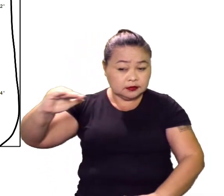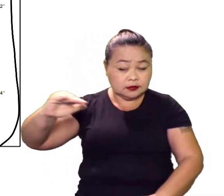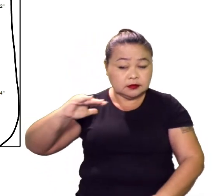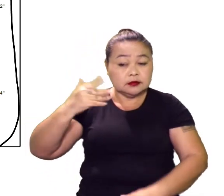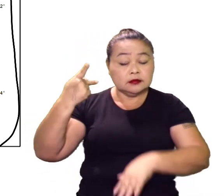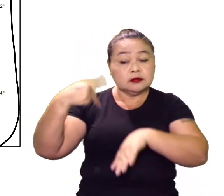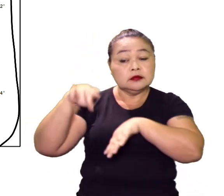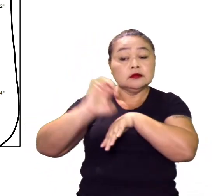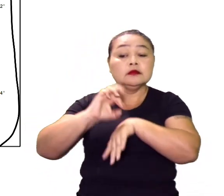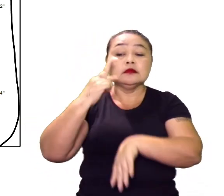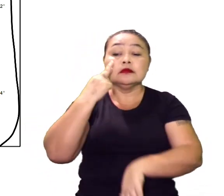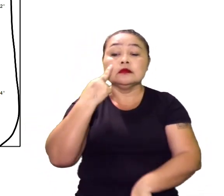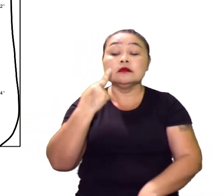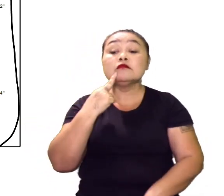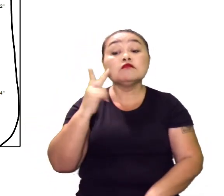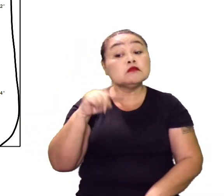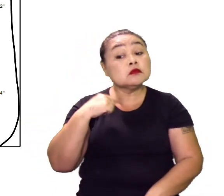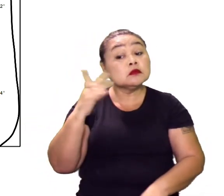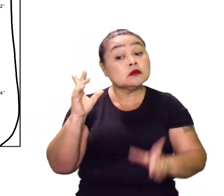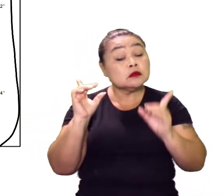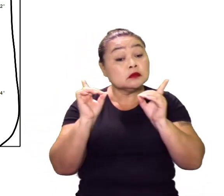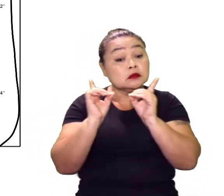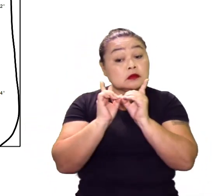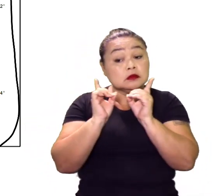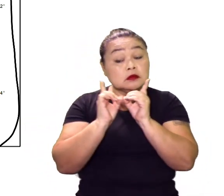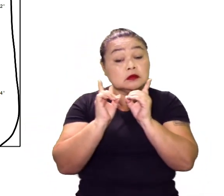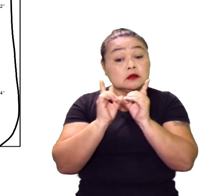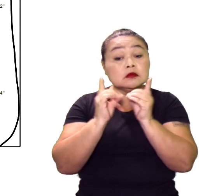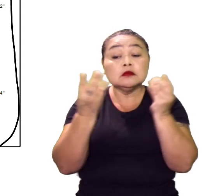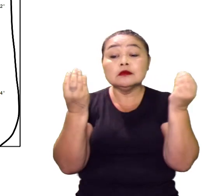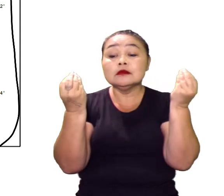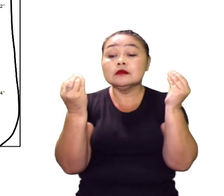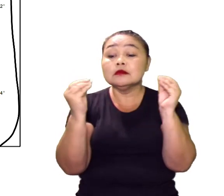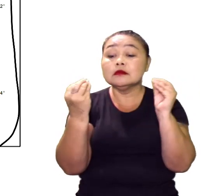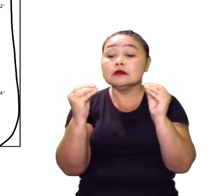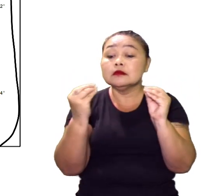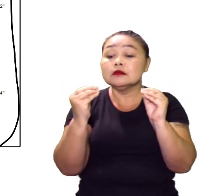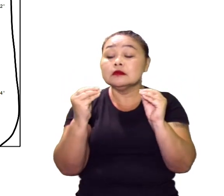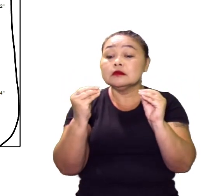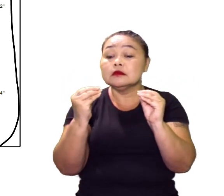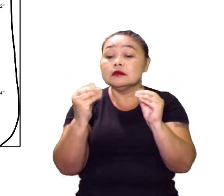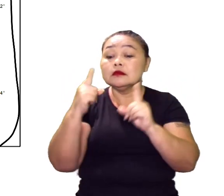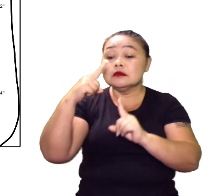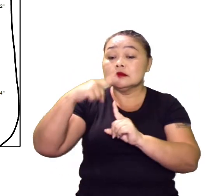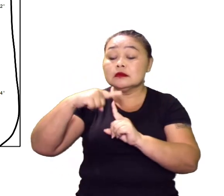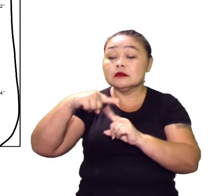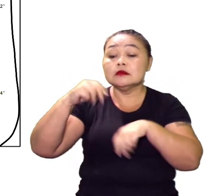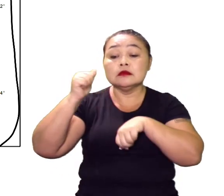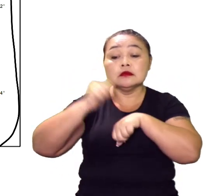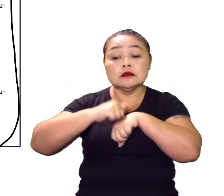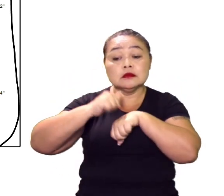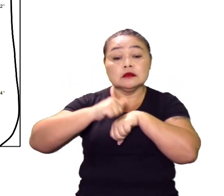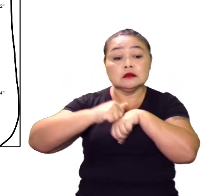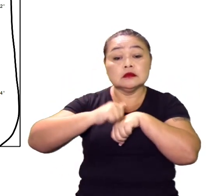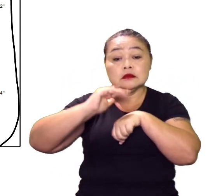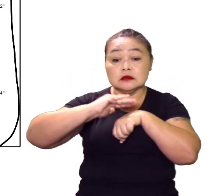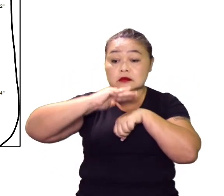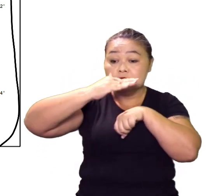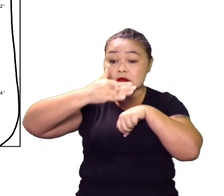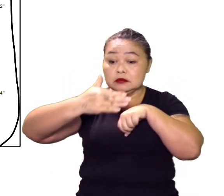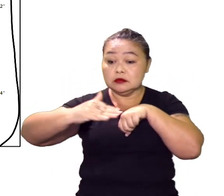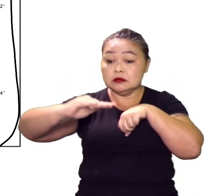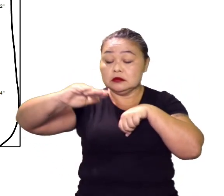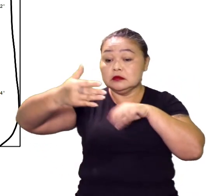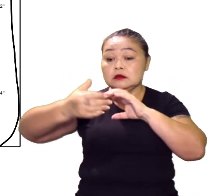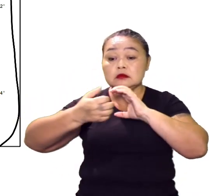De uma forma didática para o nosso aluno entender, é a composição, os tipos de rocha que tem nesses relevos.